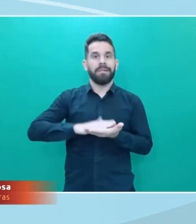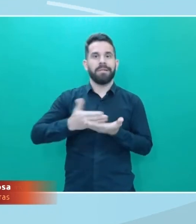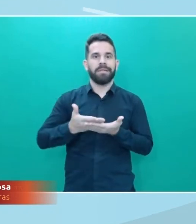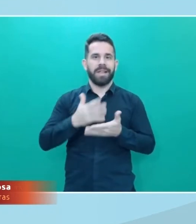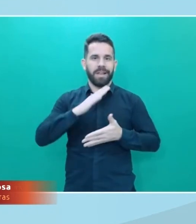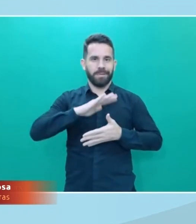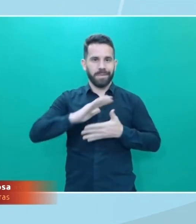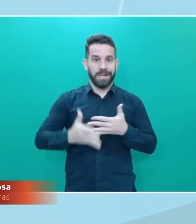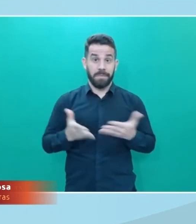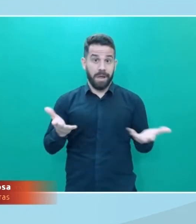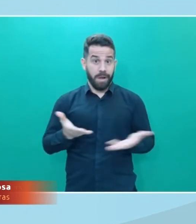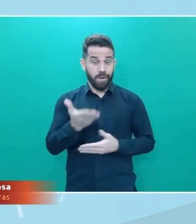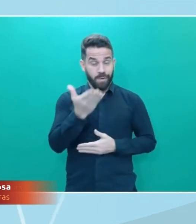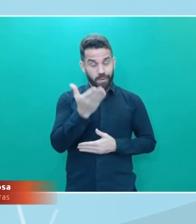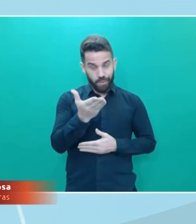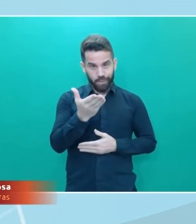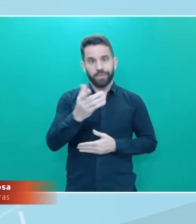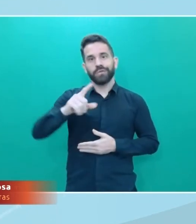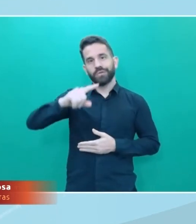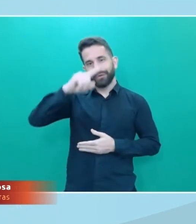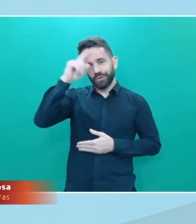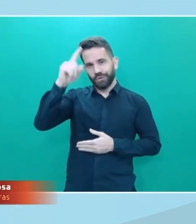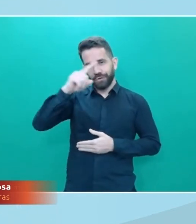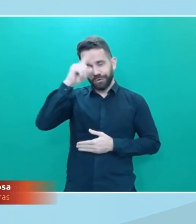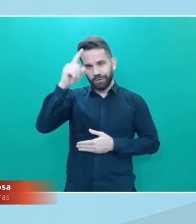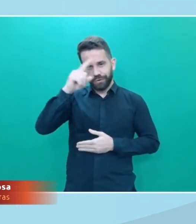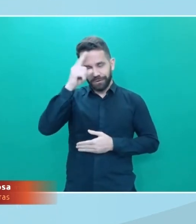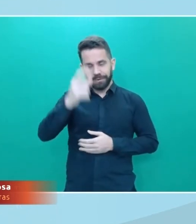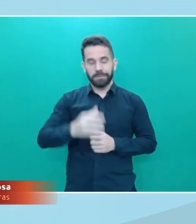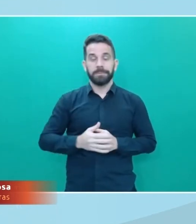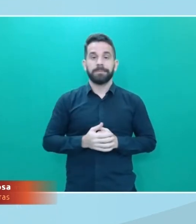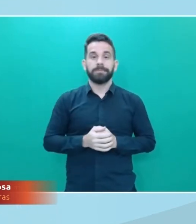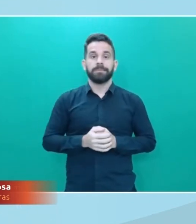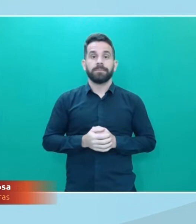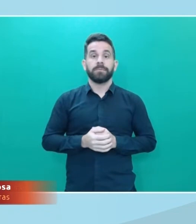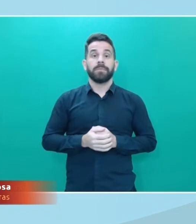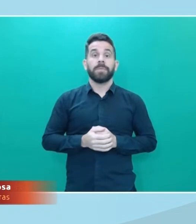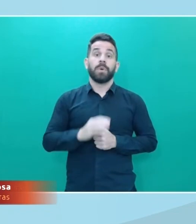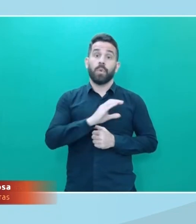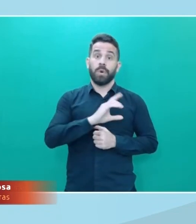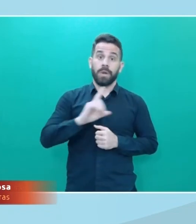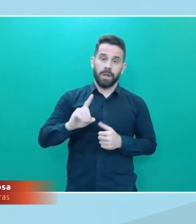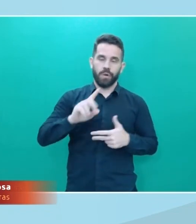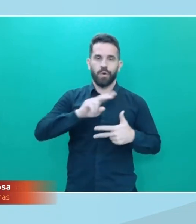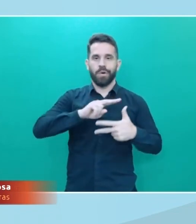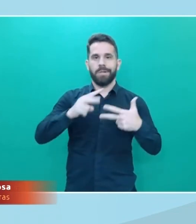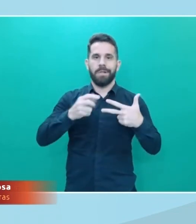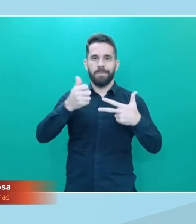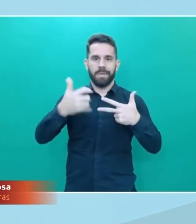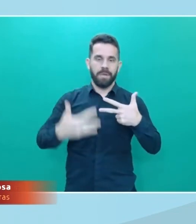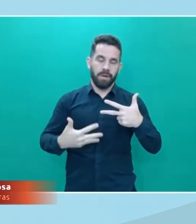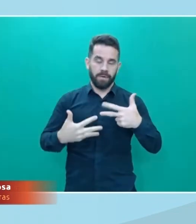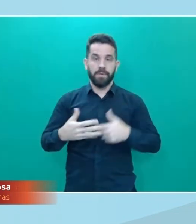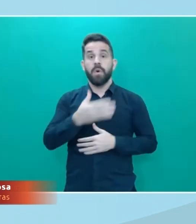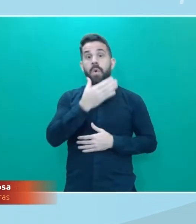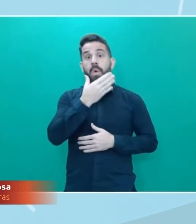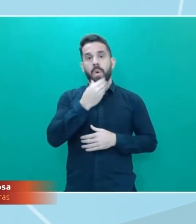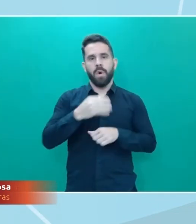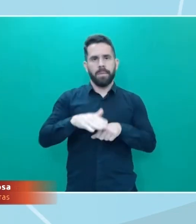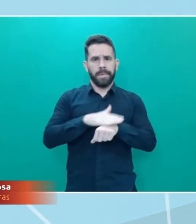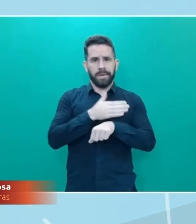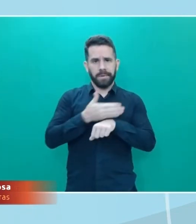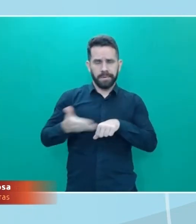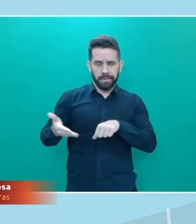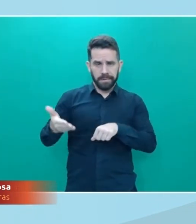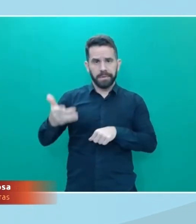nesse bloco é o professor Diego Barbosa, que é coordenador do Labitave. Ele é um homem de pele clara,